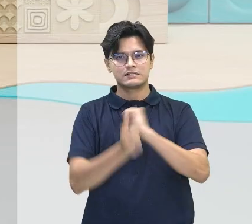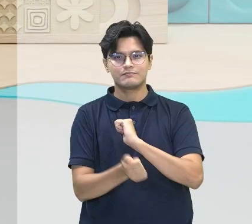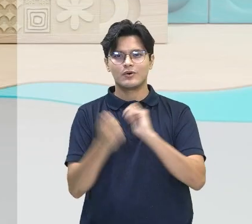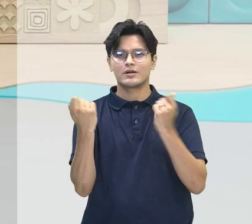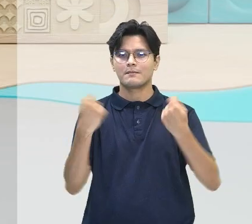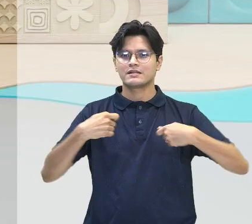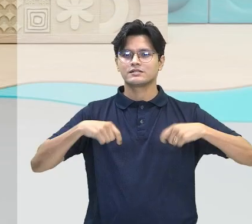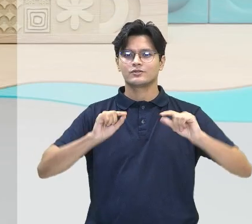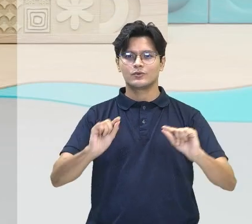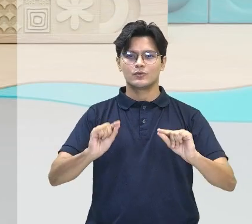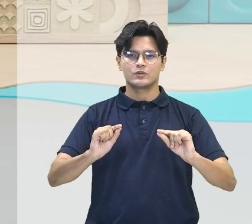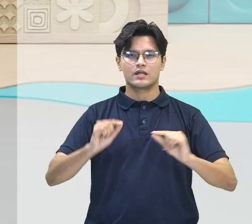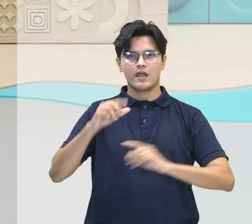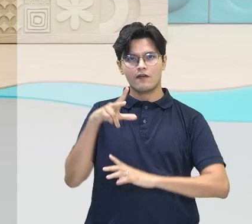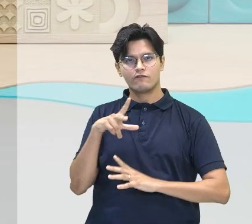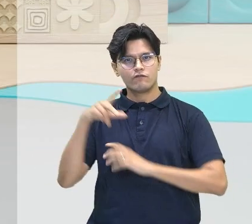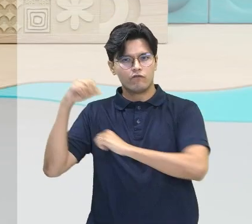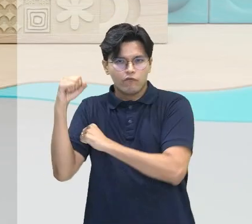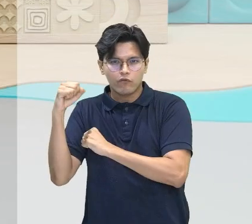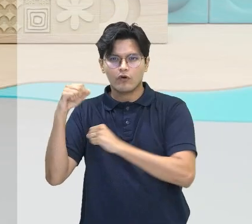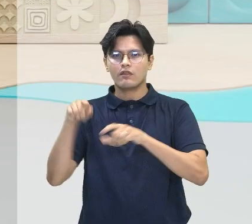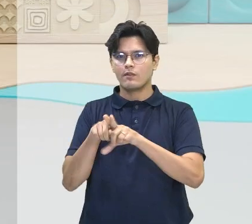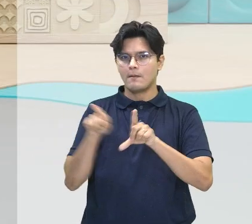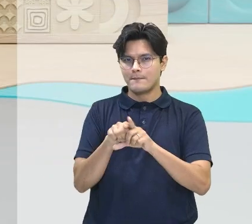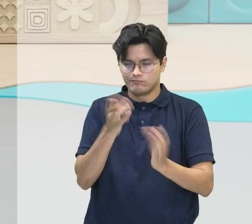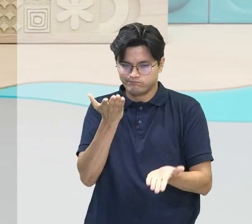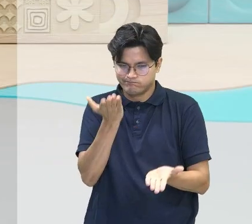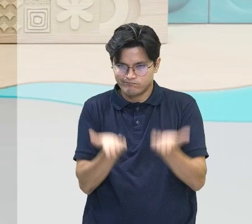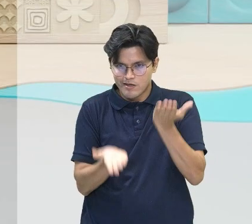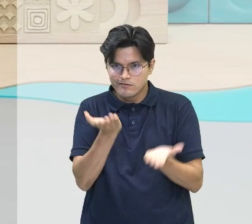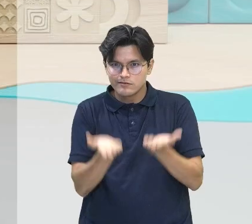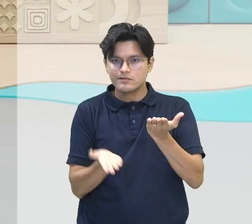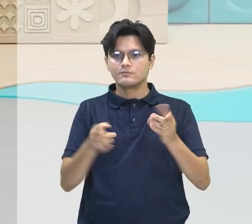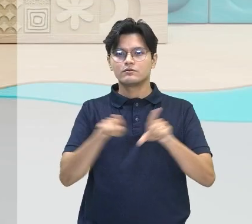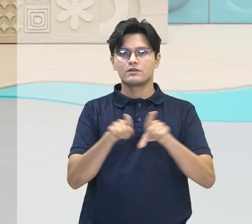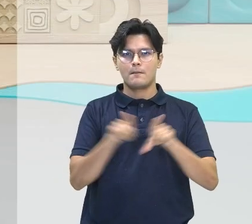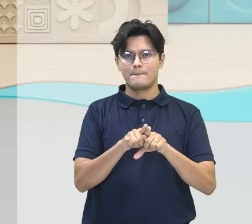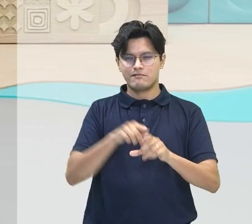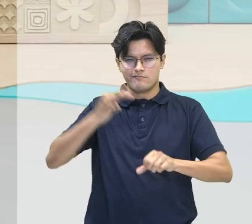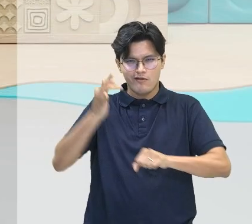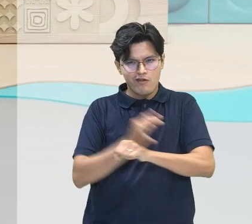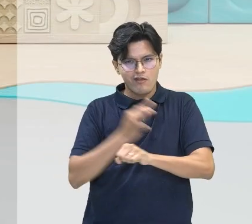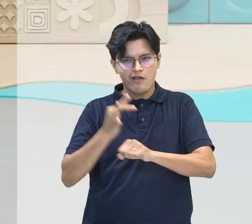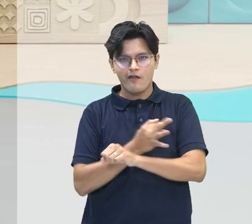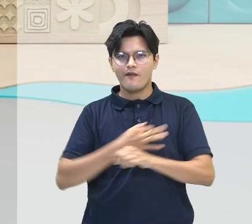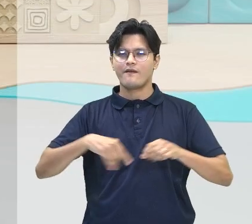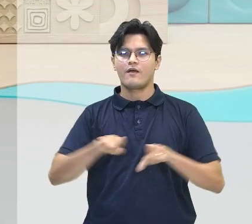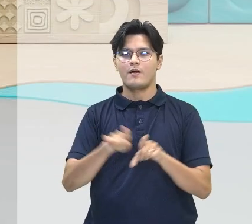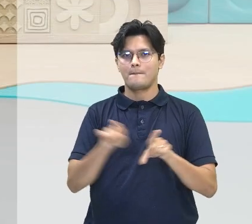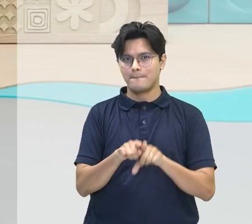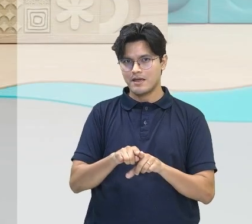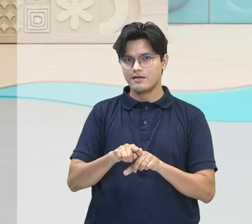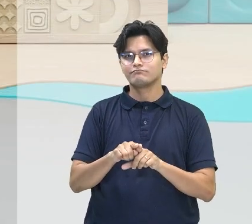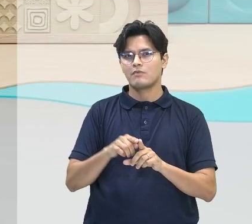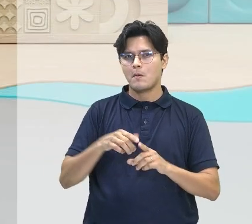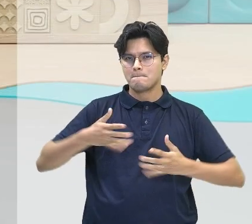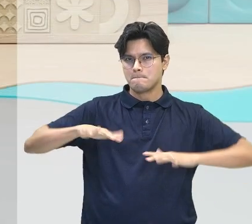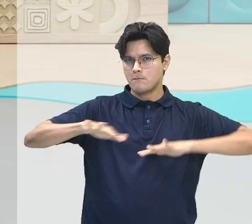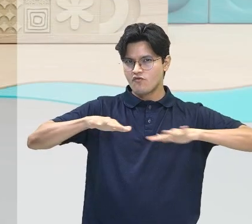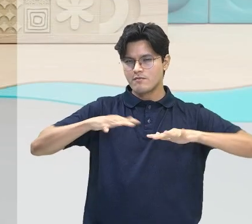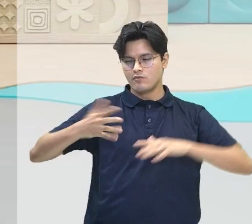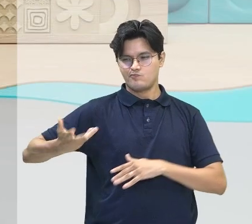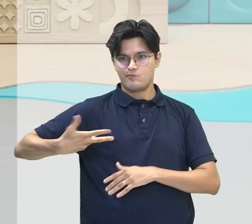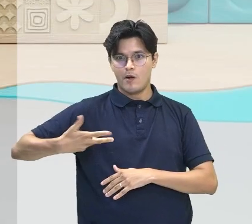do praticante força, equilíbrio, resistência e agilidade. Também uma prática corporal urbana